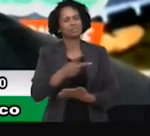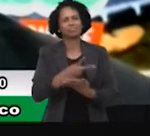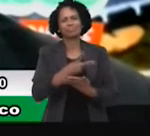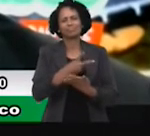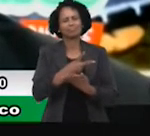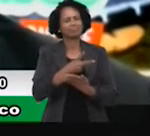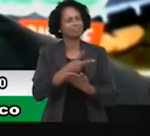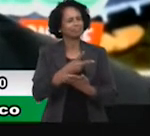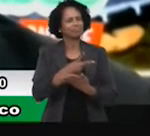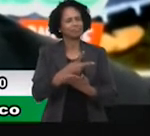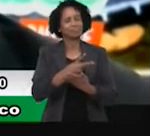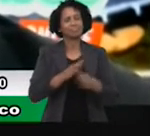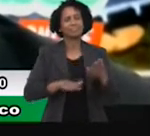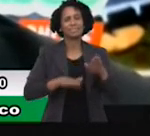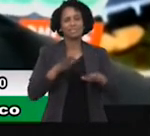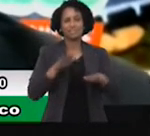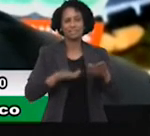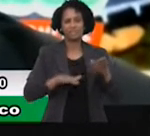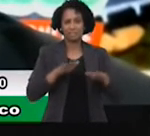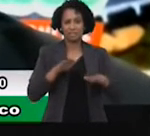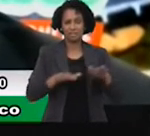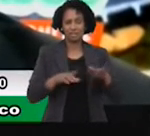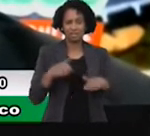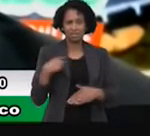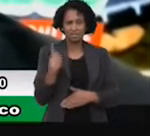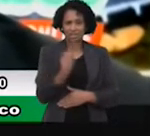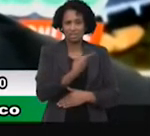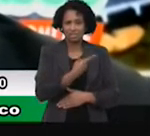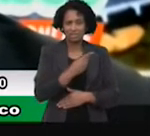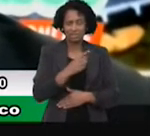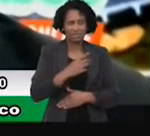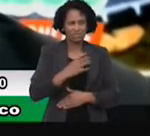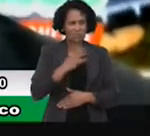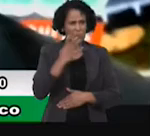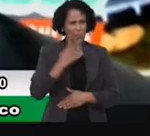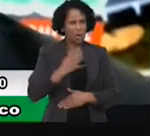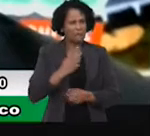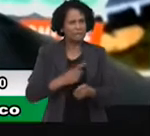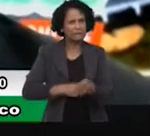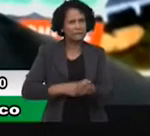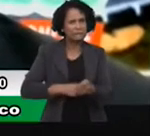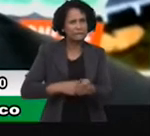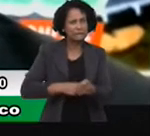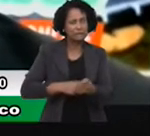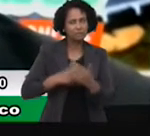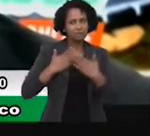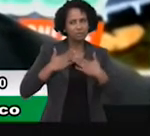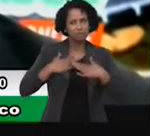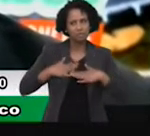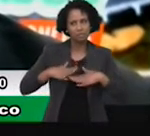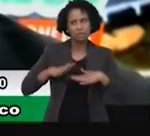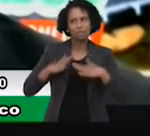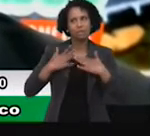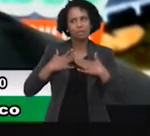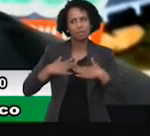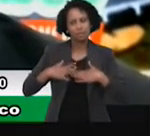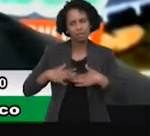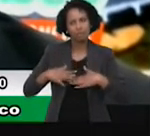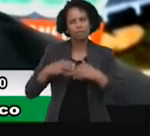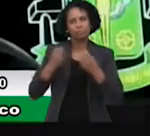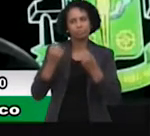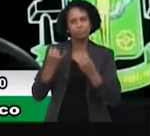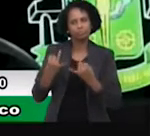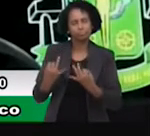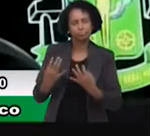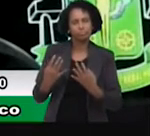momento que a gente estava ali mais acalorado, Vossa Excelência sempre falava: Ricardo, não é por aí, assim, assim. Então, não